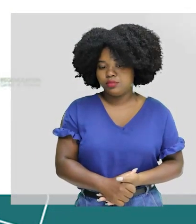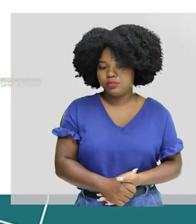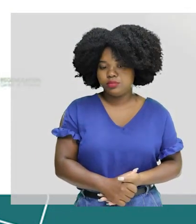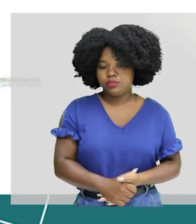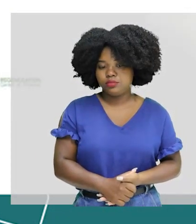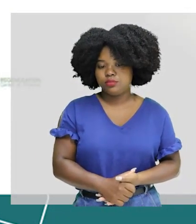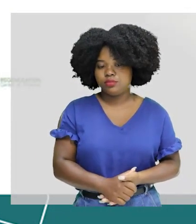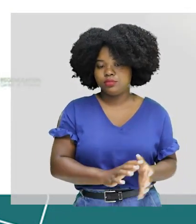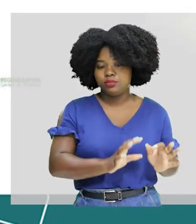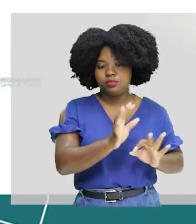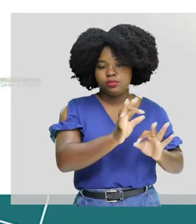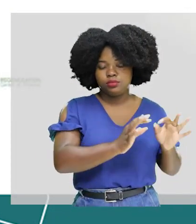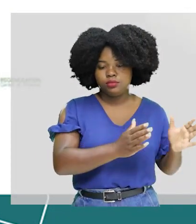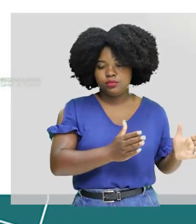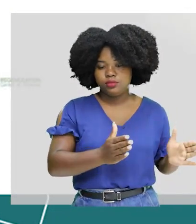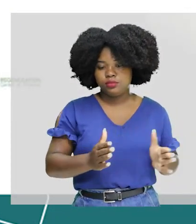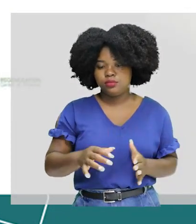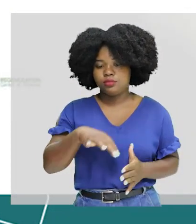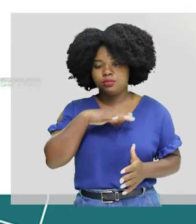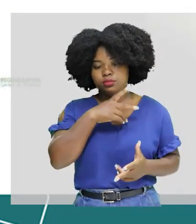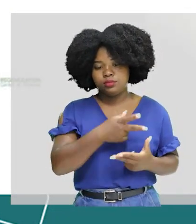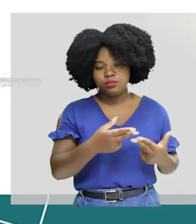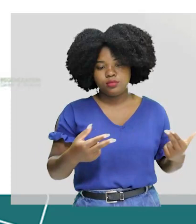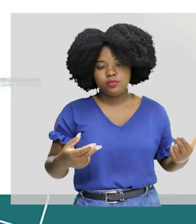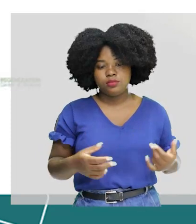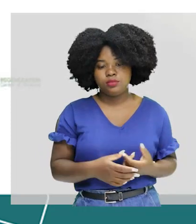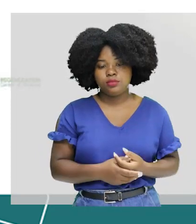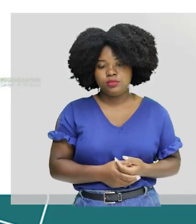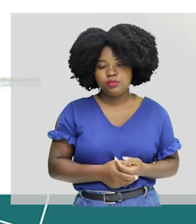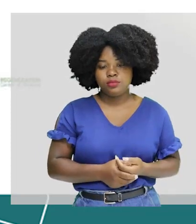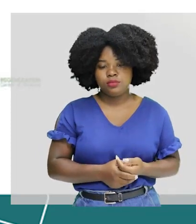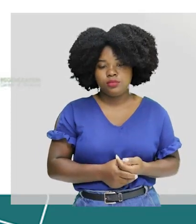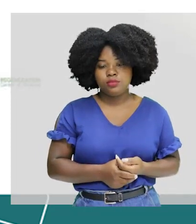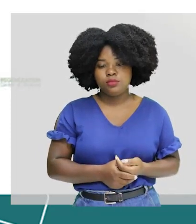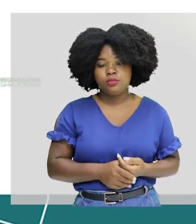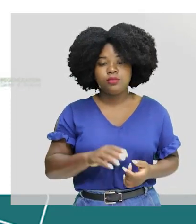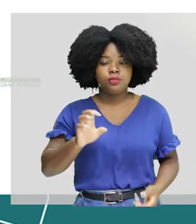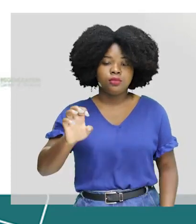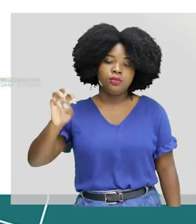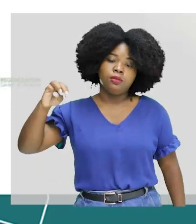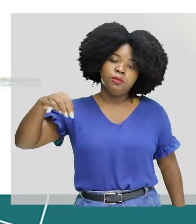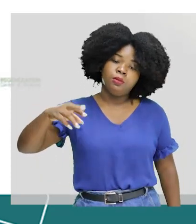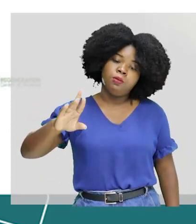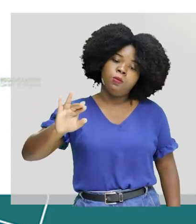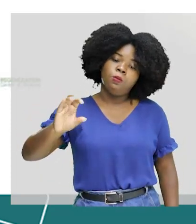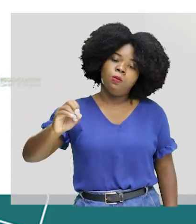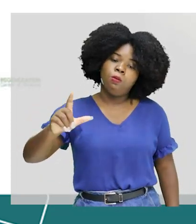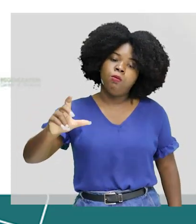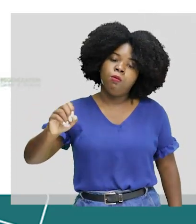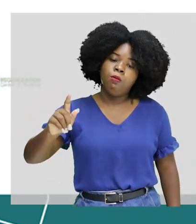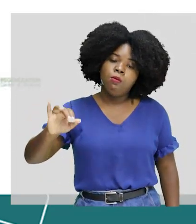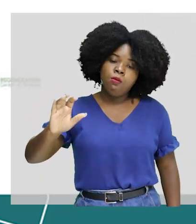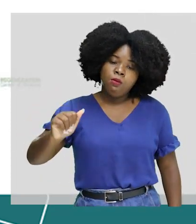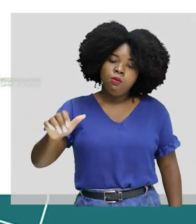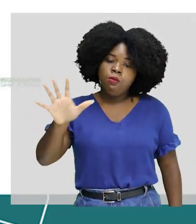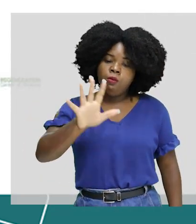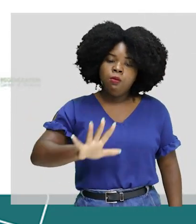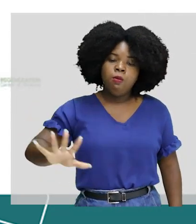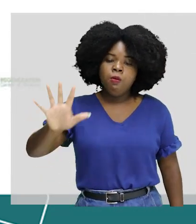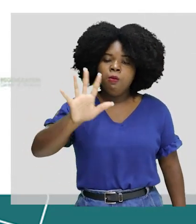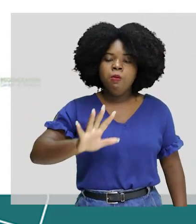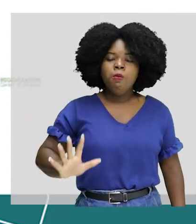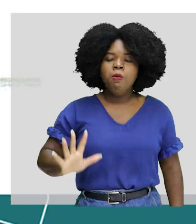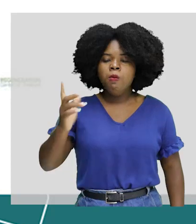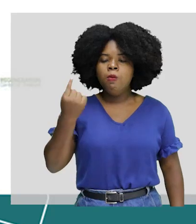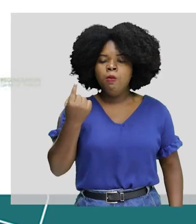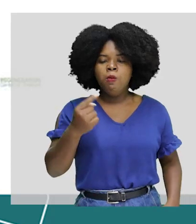de formação de um animal, então isso aqui é a embriologia, tá? A embriologia geral. O que acontece para um